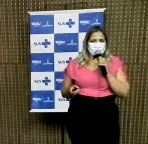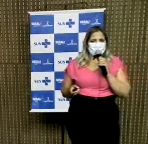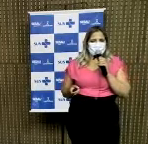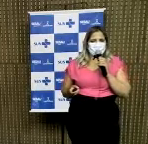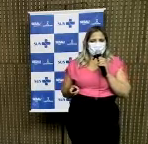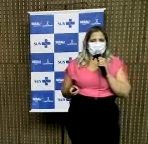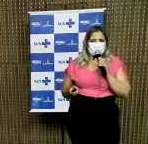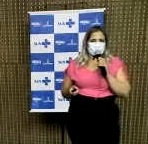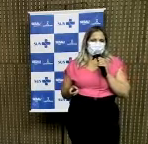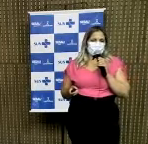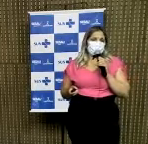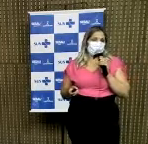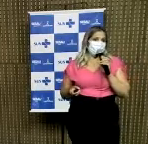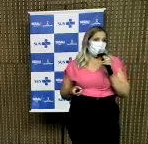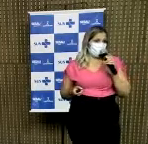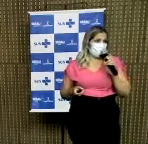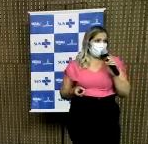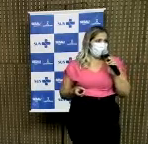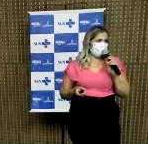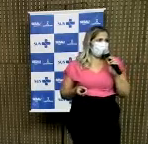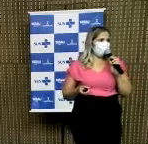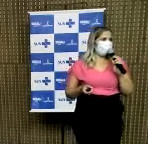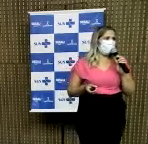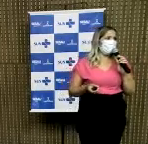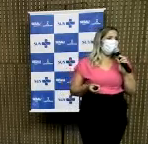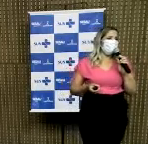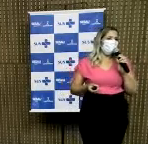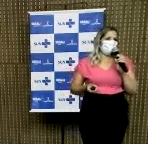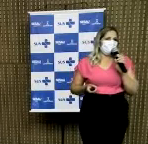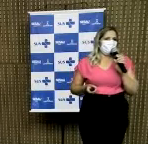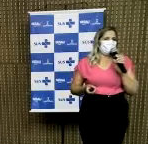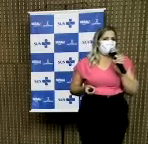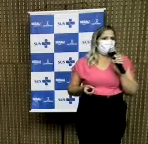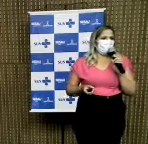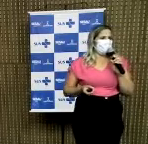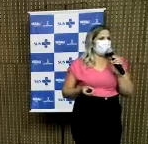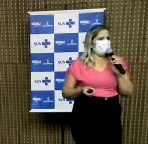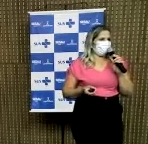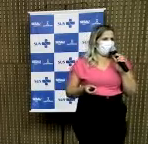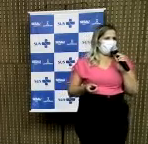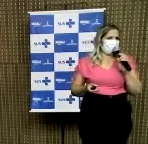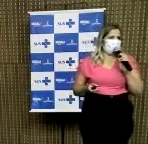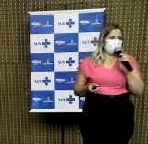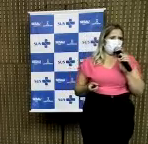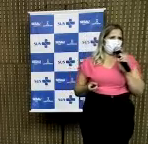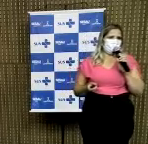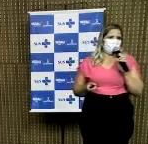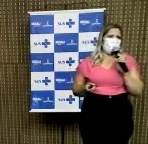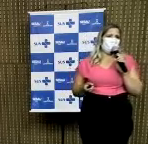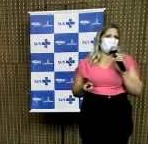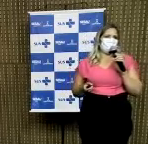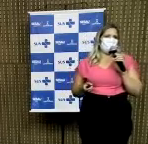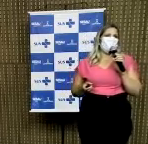O CISREG, a gente tem uma boa resposta, né? As nossas estratégias que a gente utiliza